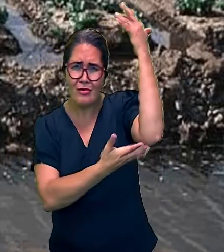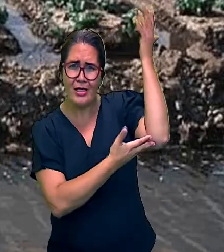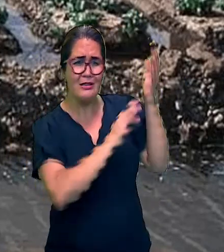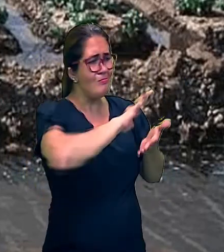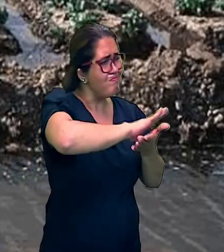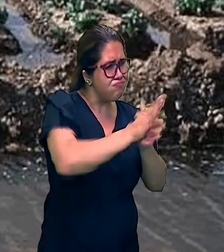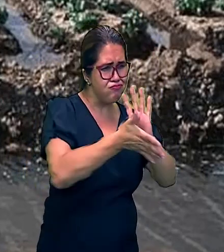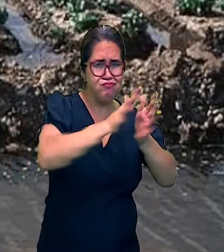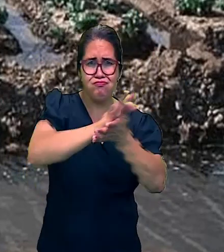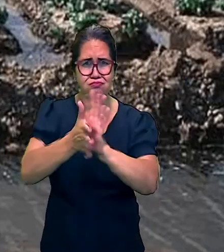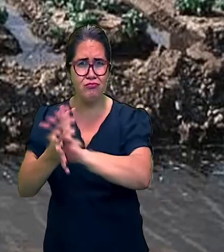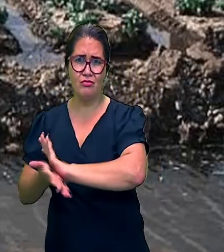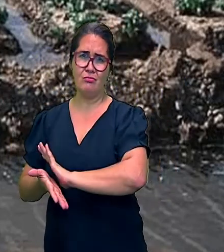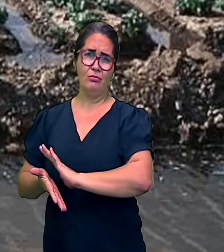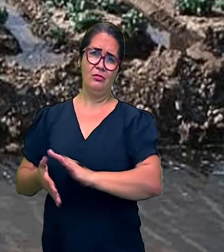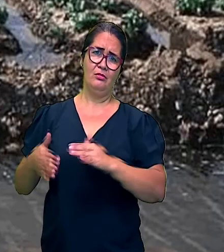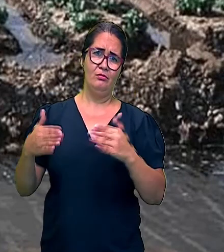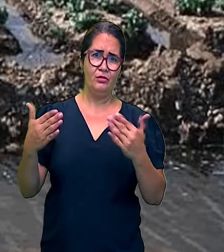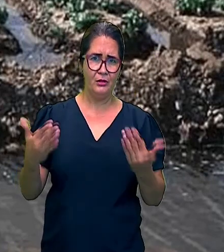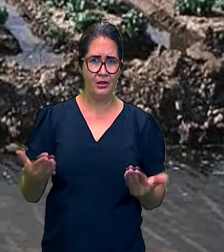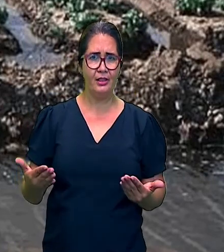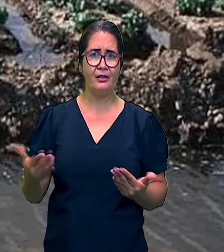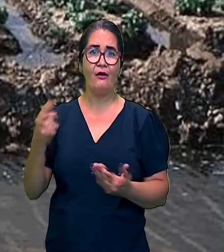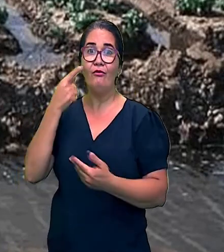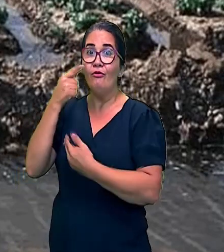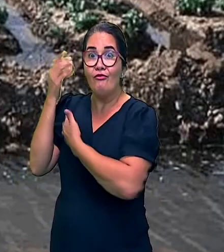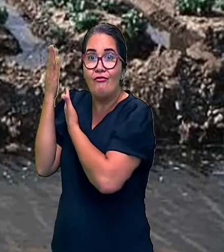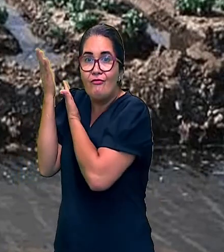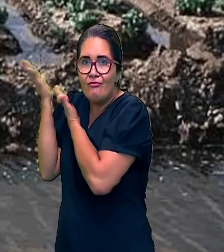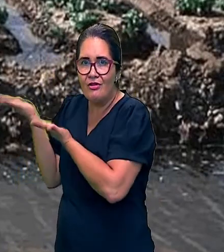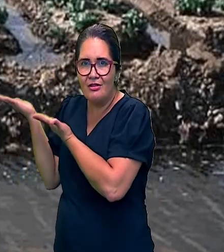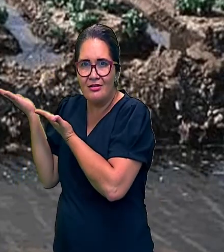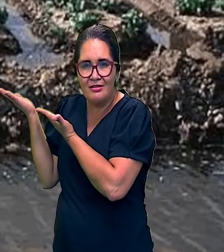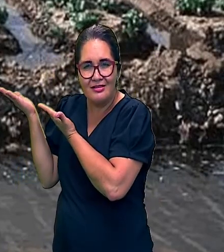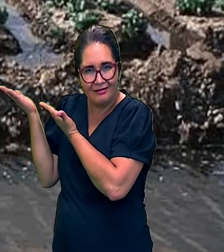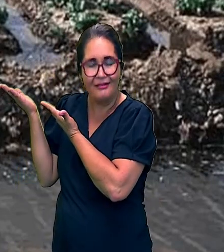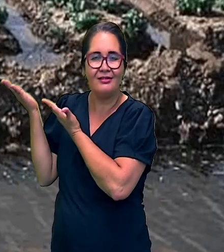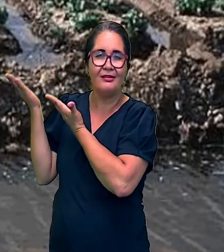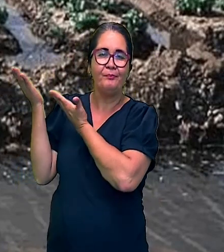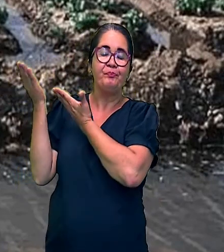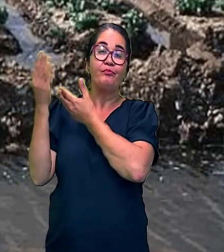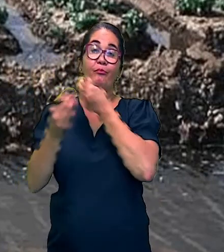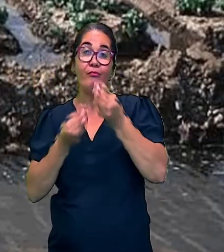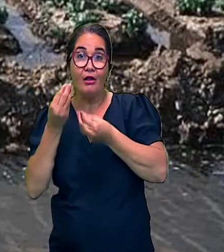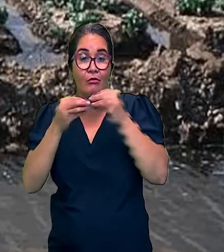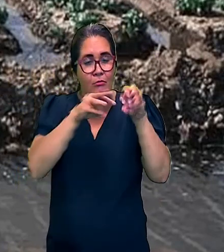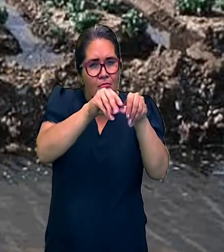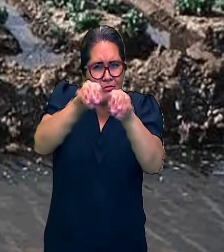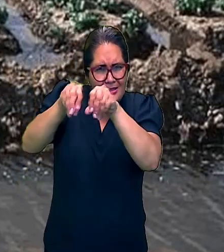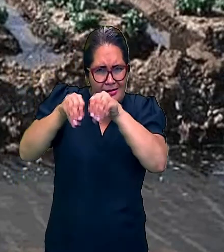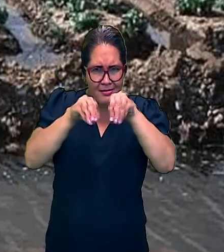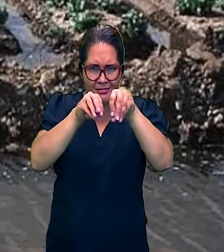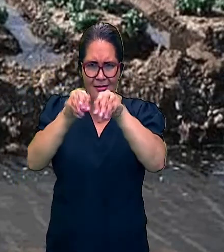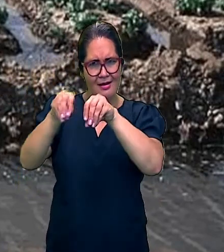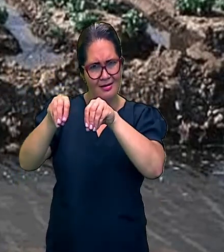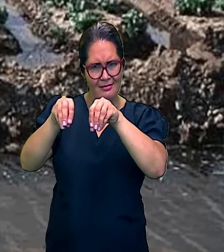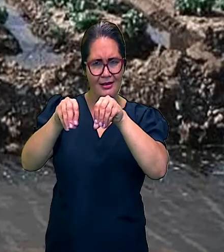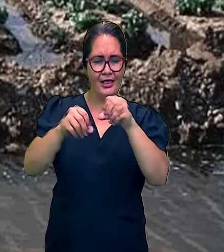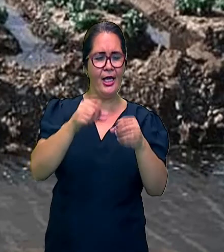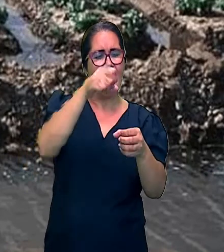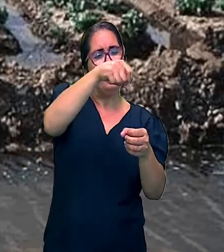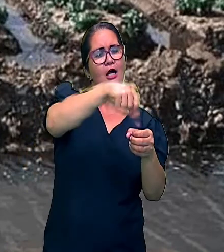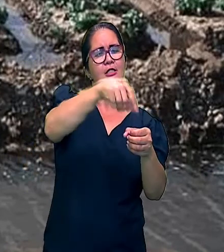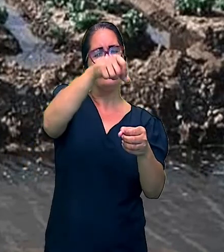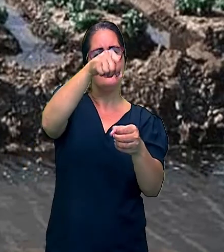de alimentos possibilitado pelo cultivo da terra, como eu disse, vem com a produção humana. E